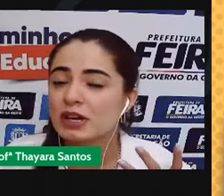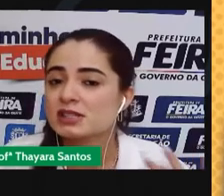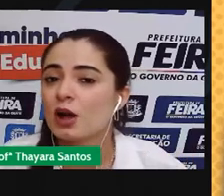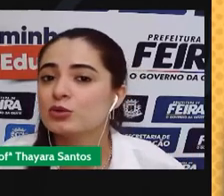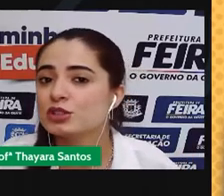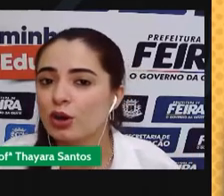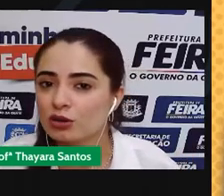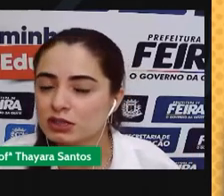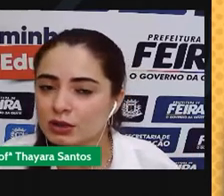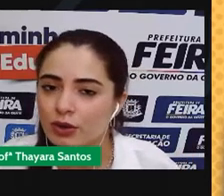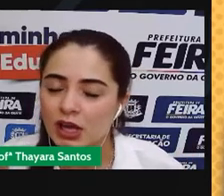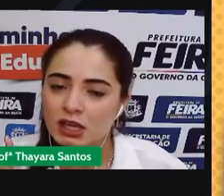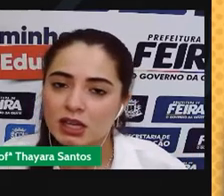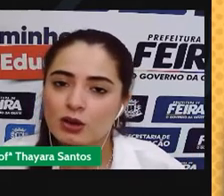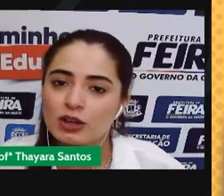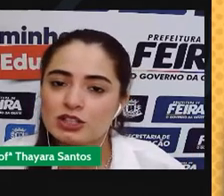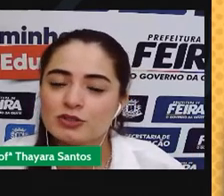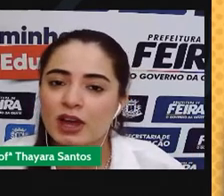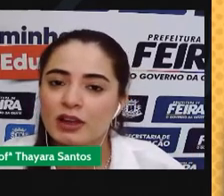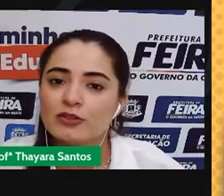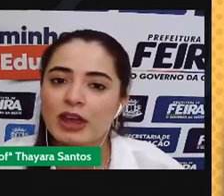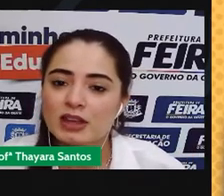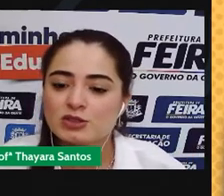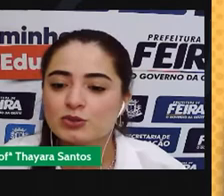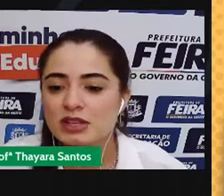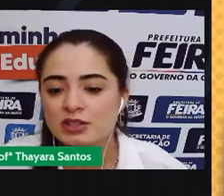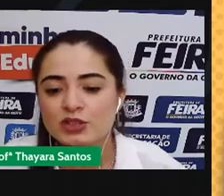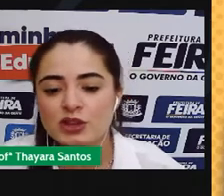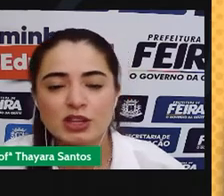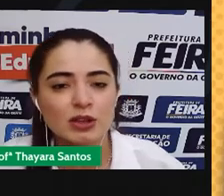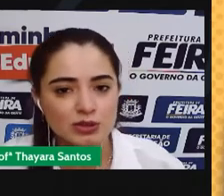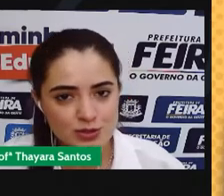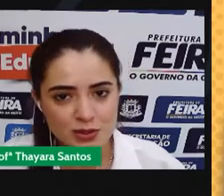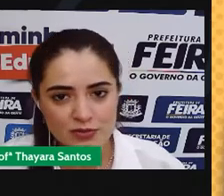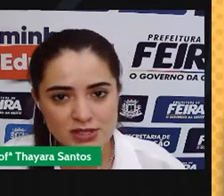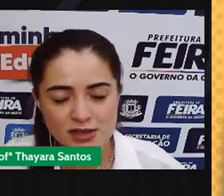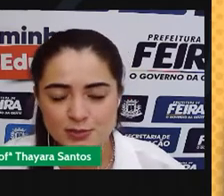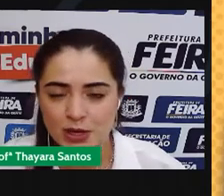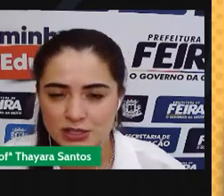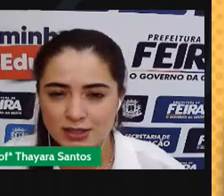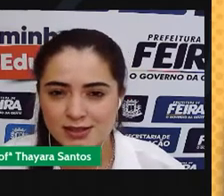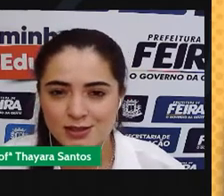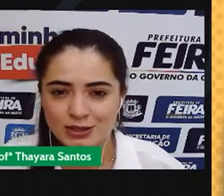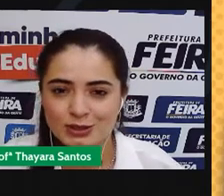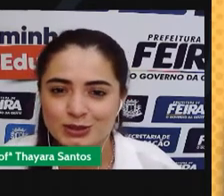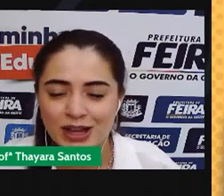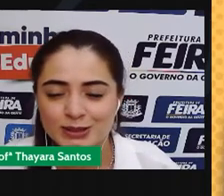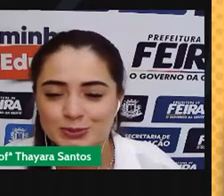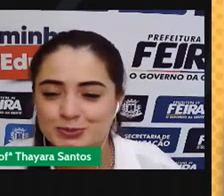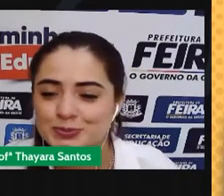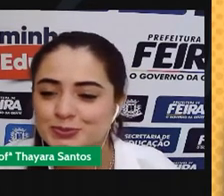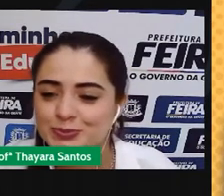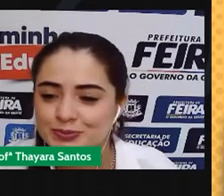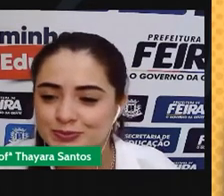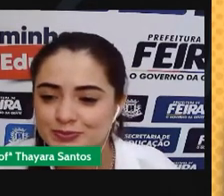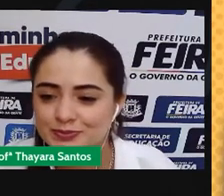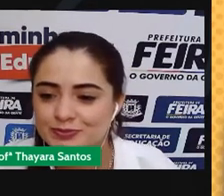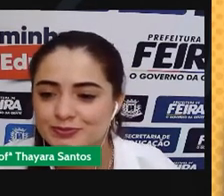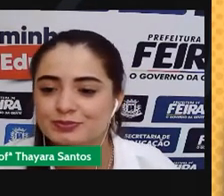fazem mal para a saúde ou não. E agora a gente vai ver isso nesse vídeo aqui que eu trouxe para vocês. Preste atenção aí do outro lado.